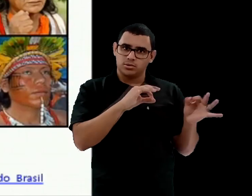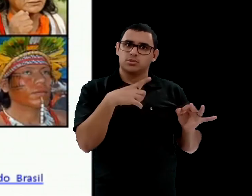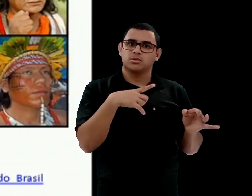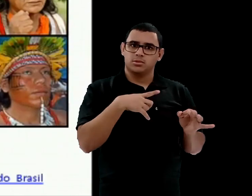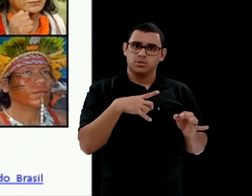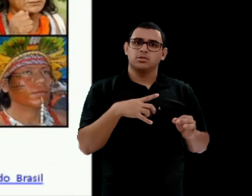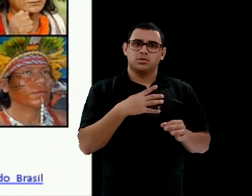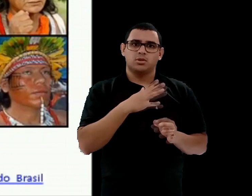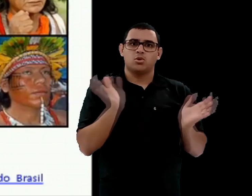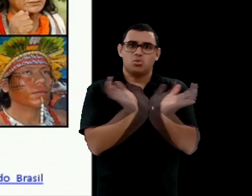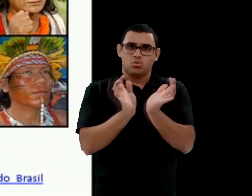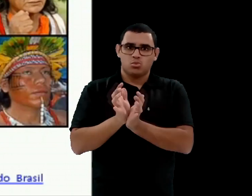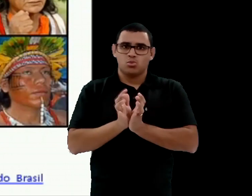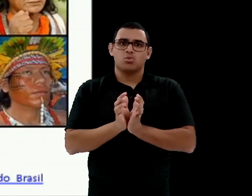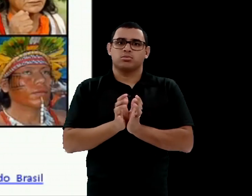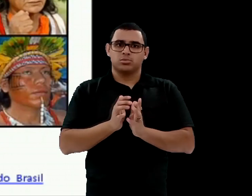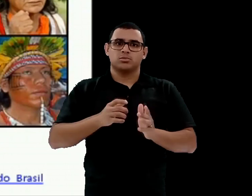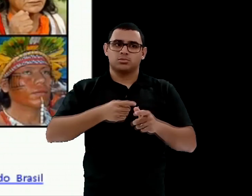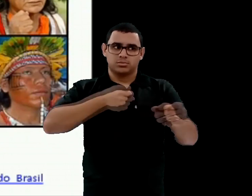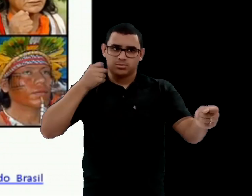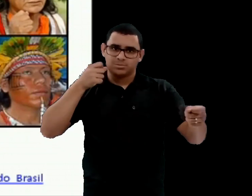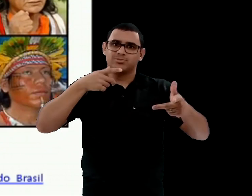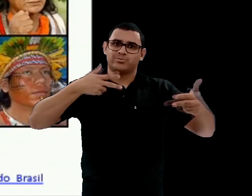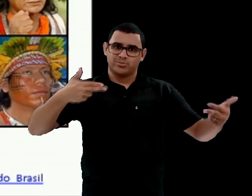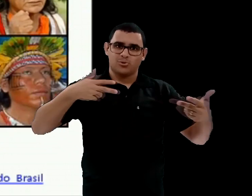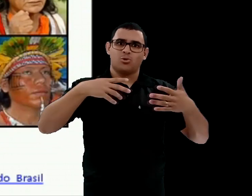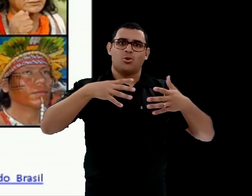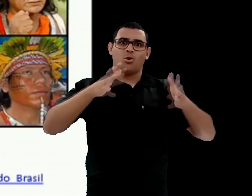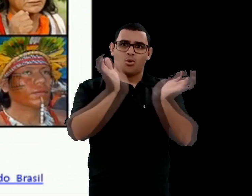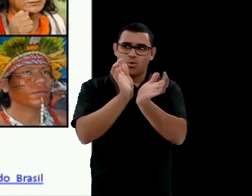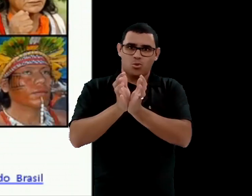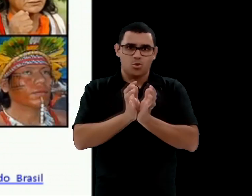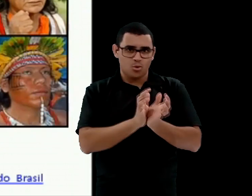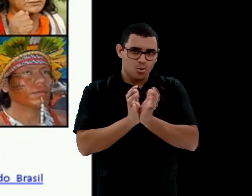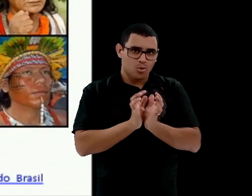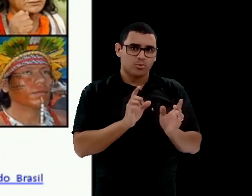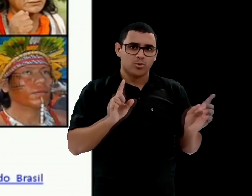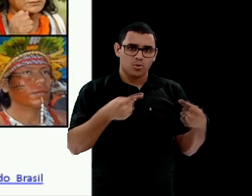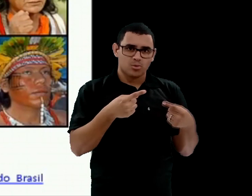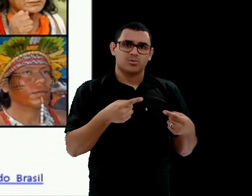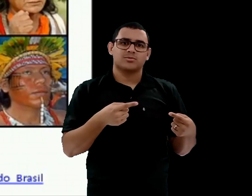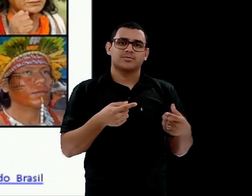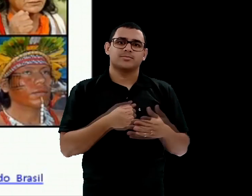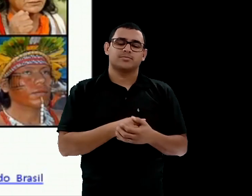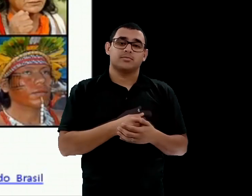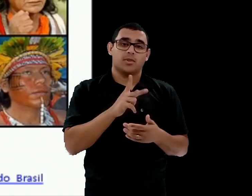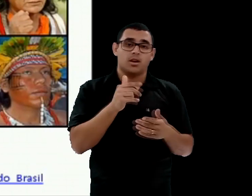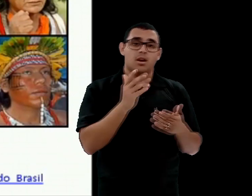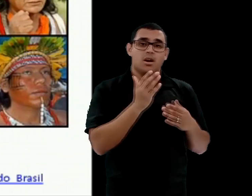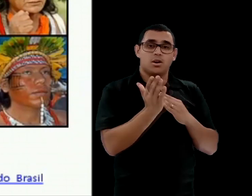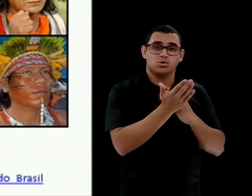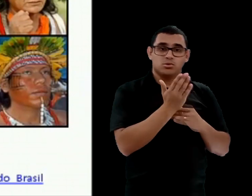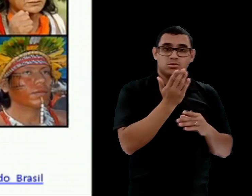muito organizados, que possuíam exércitos, como eu já disse, haviam construído cidades, quem ajuda a